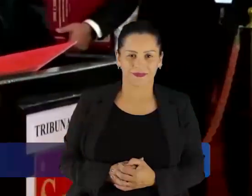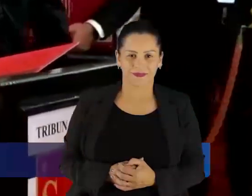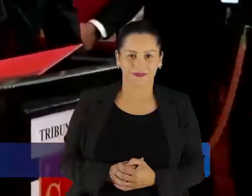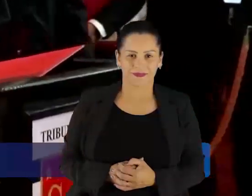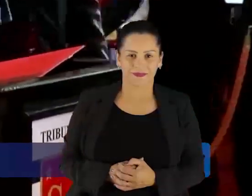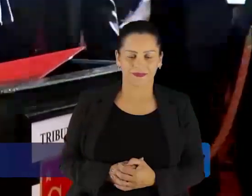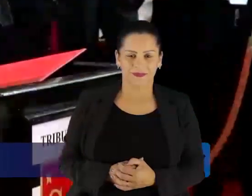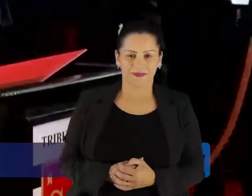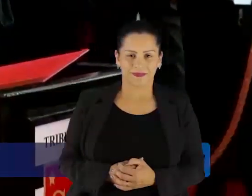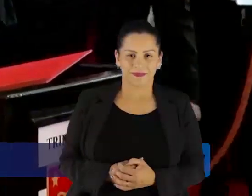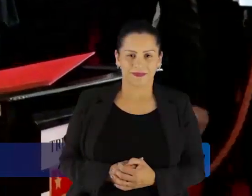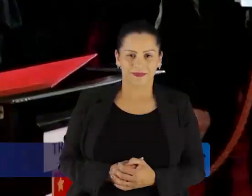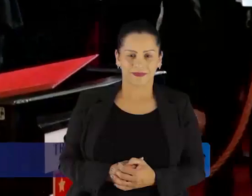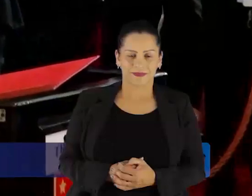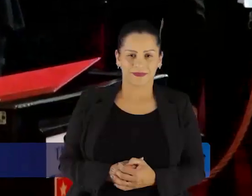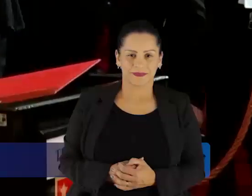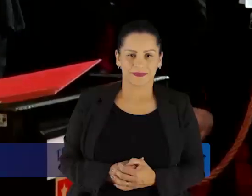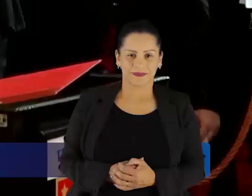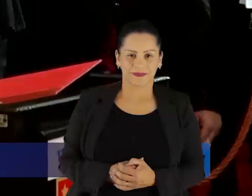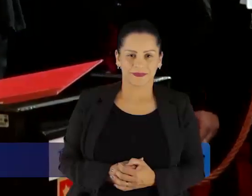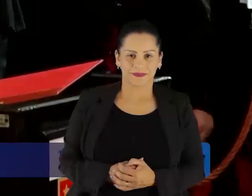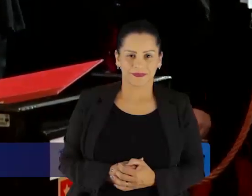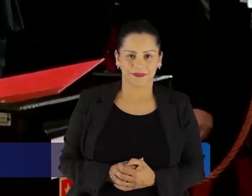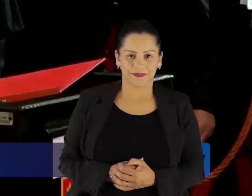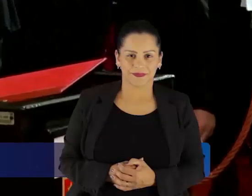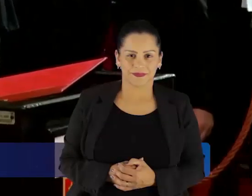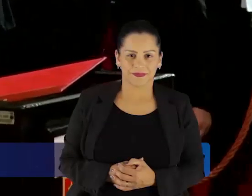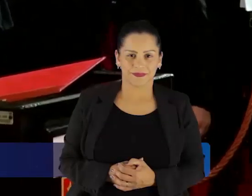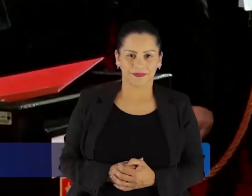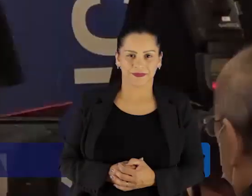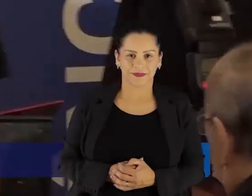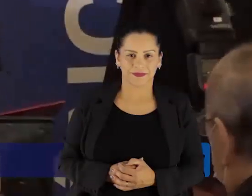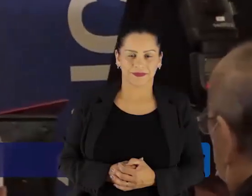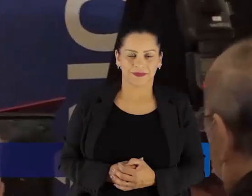o filme e como dar certo